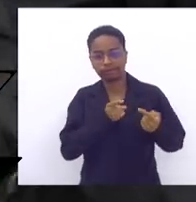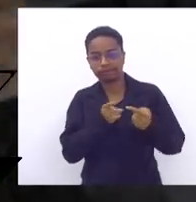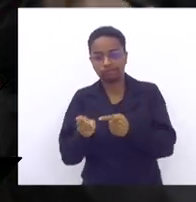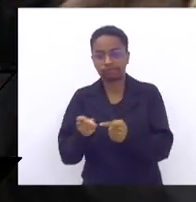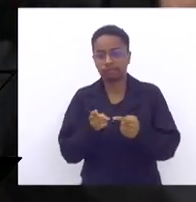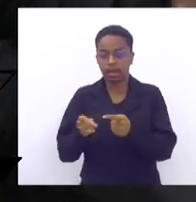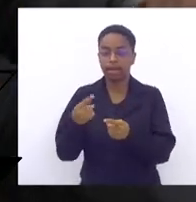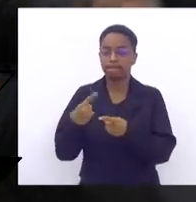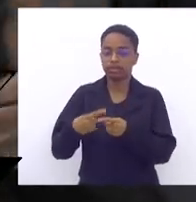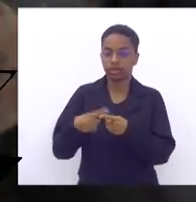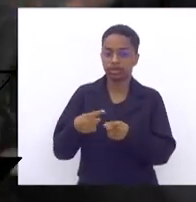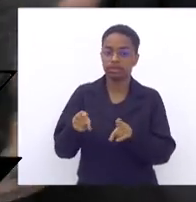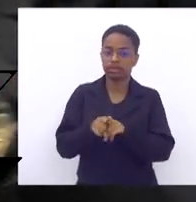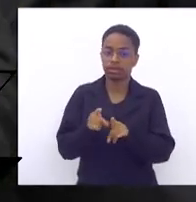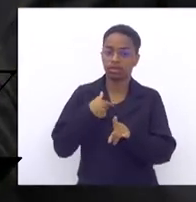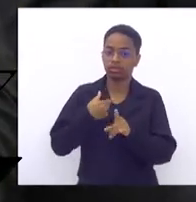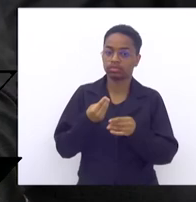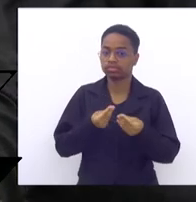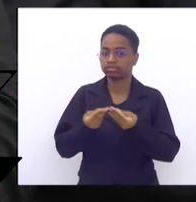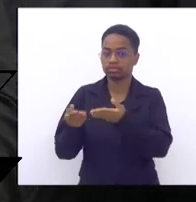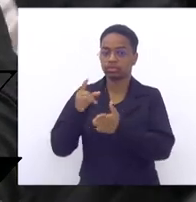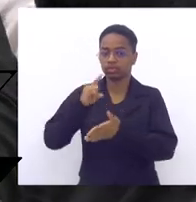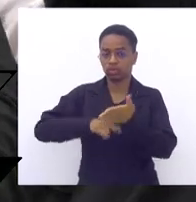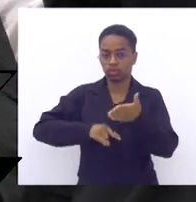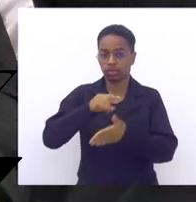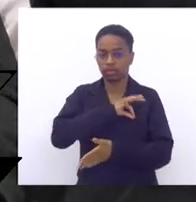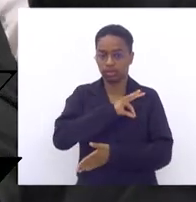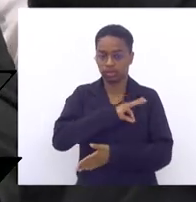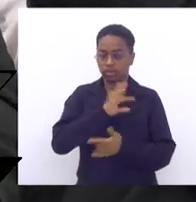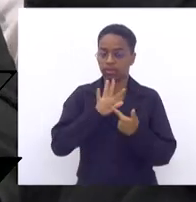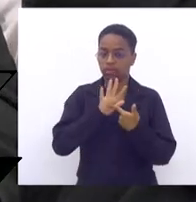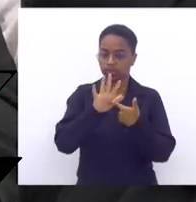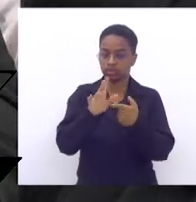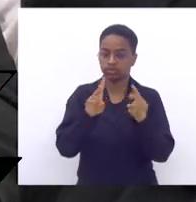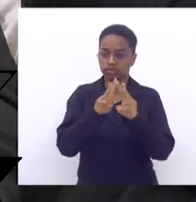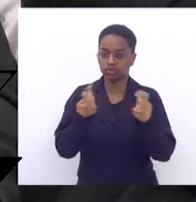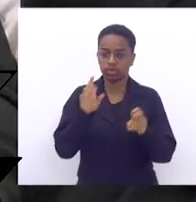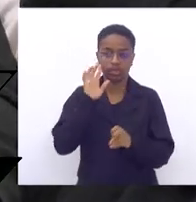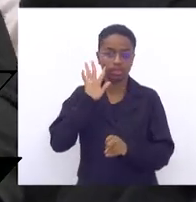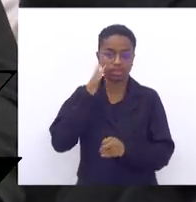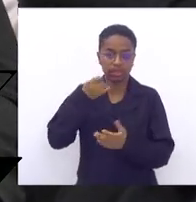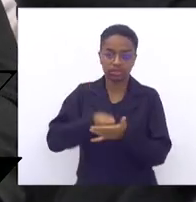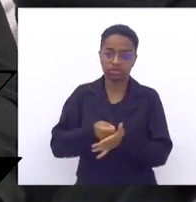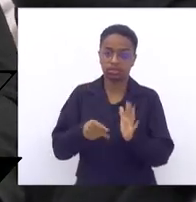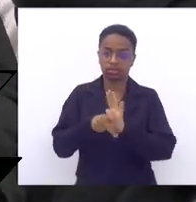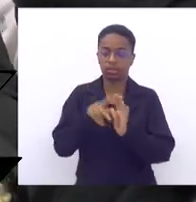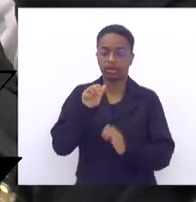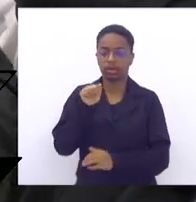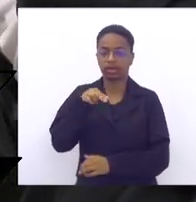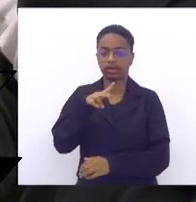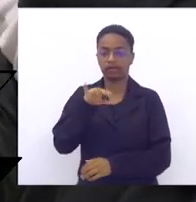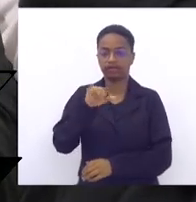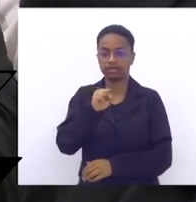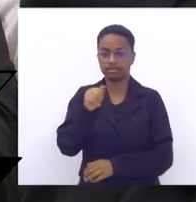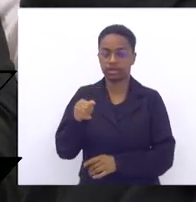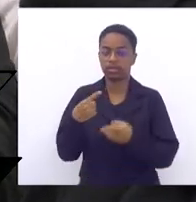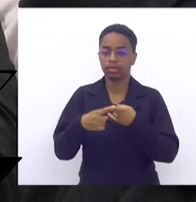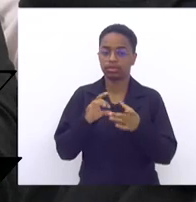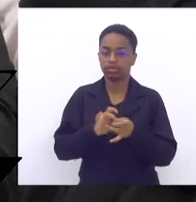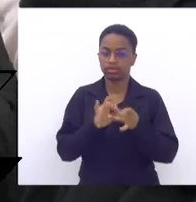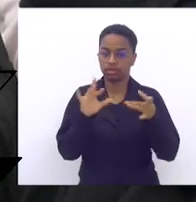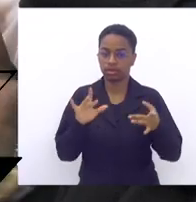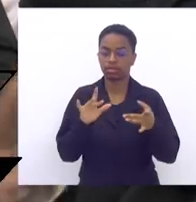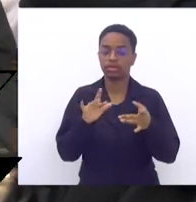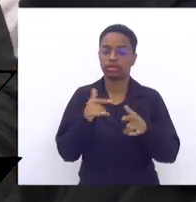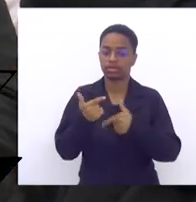que, inclusive, já até enviei um documento para a Polícia Civil informando sobre essa decisão da Anvisa aí, que autoriza o bronzeamento no estado